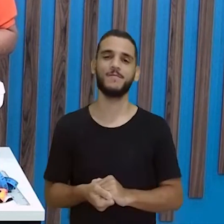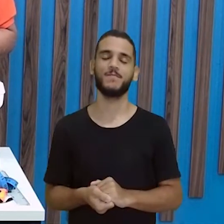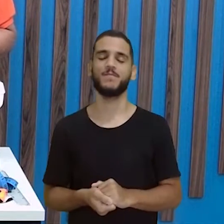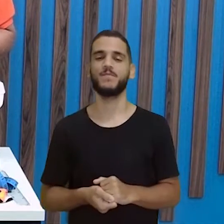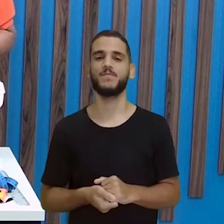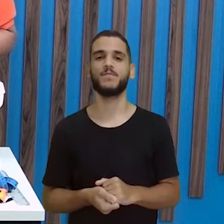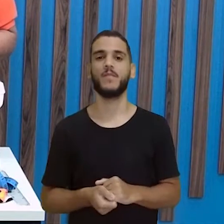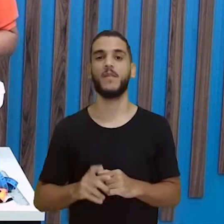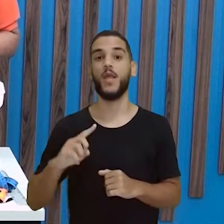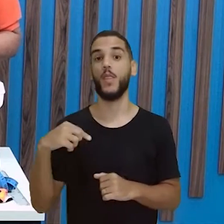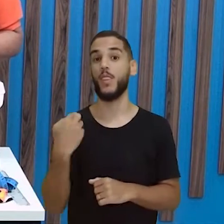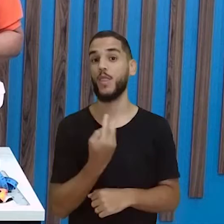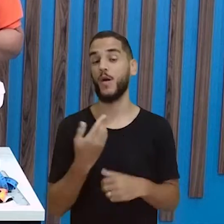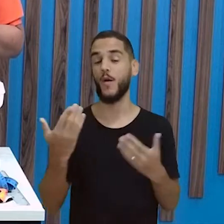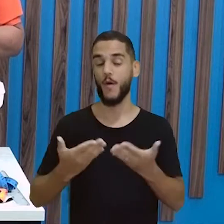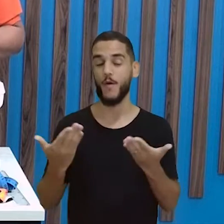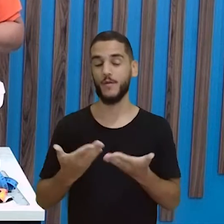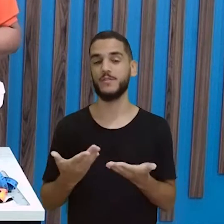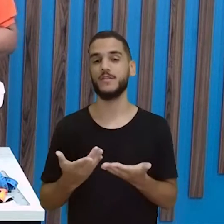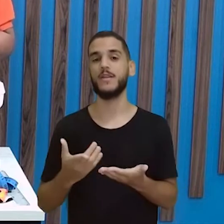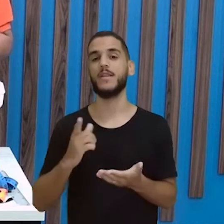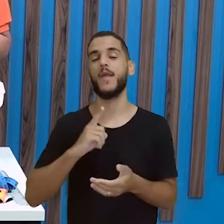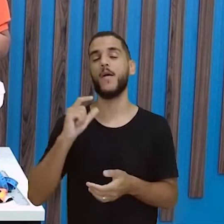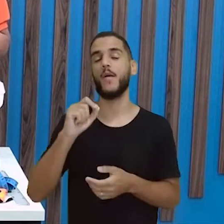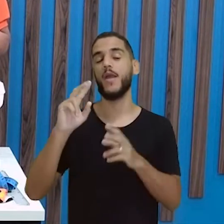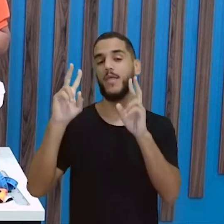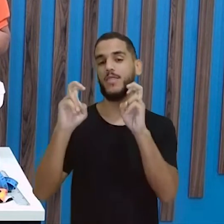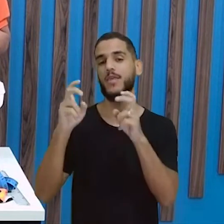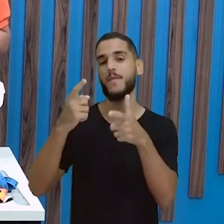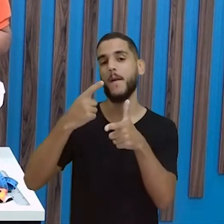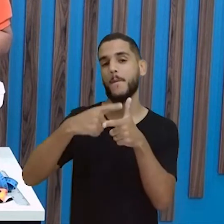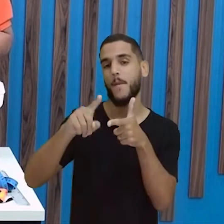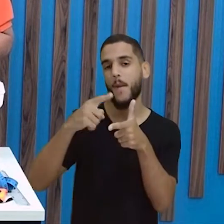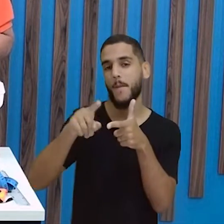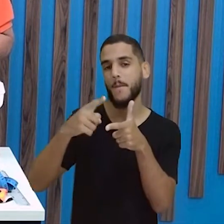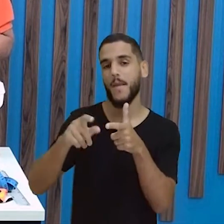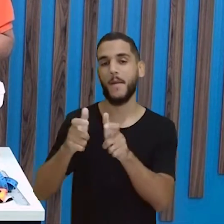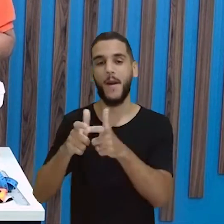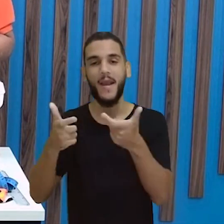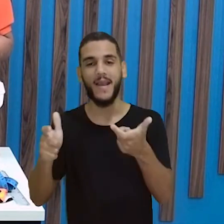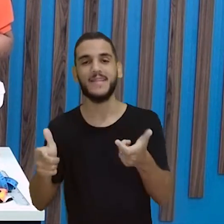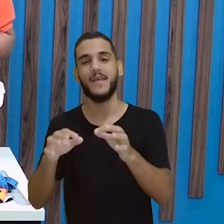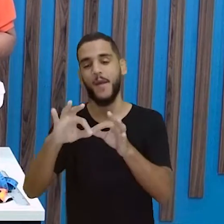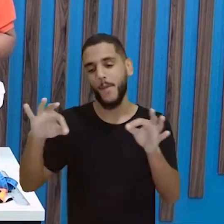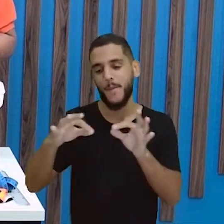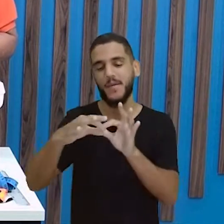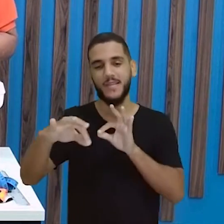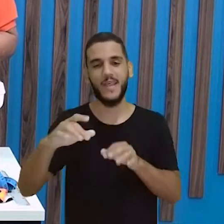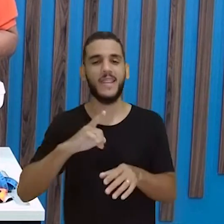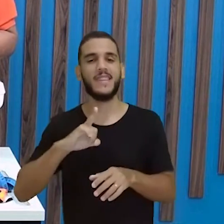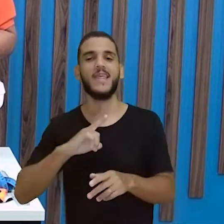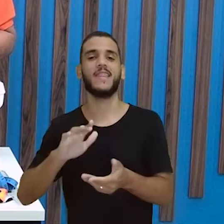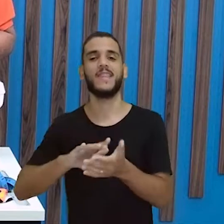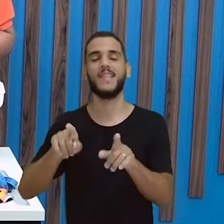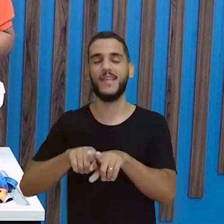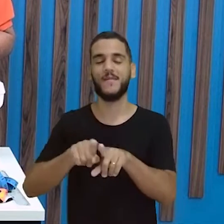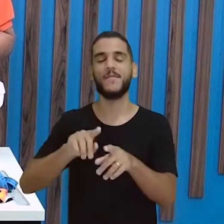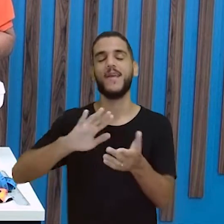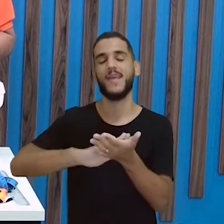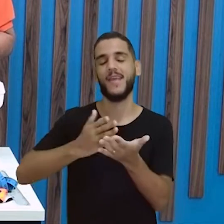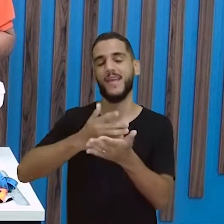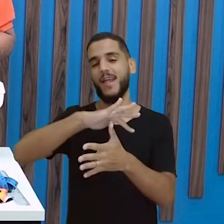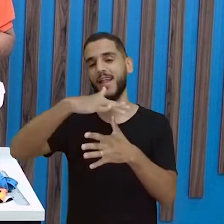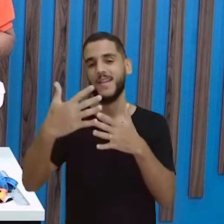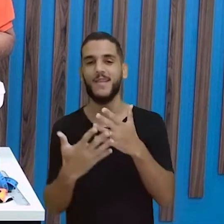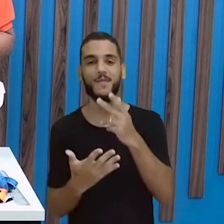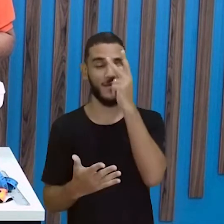E estamos hoje com problemas com grandeza, mas temos Clisma para fazer a nossa tradução em Libras, para a nossa